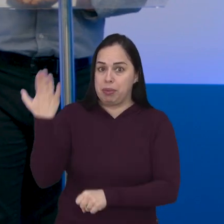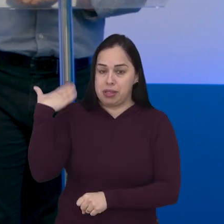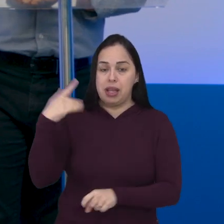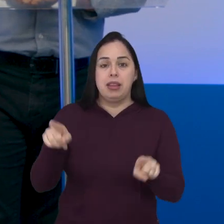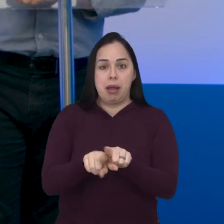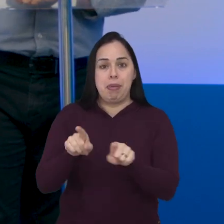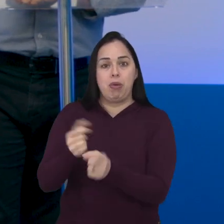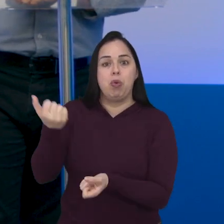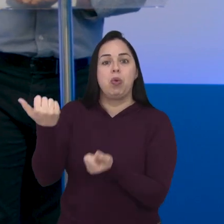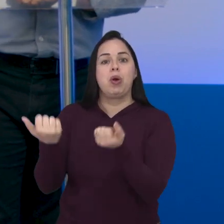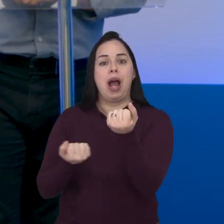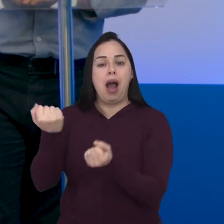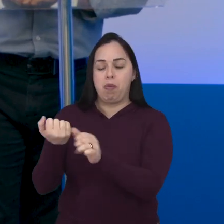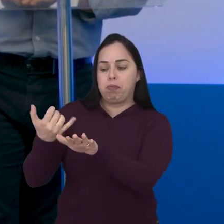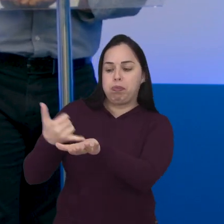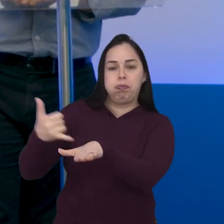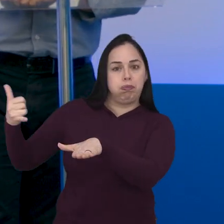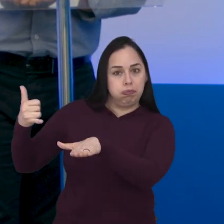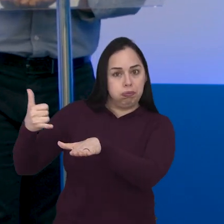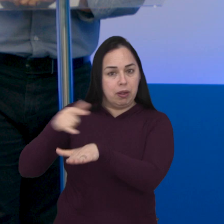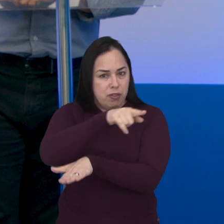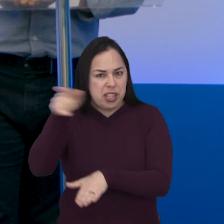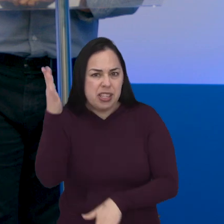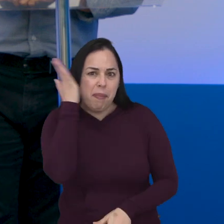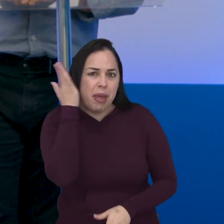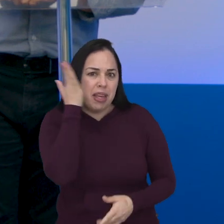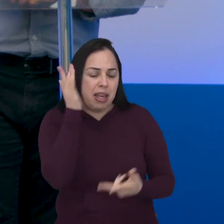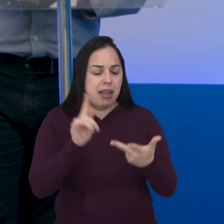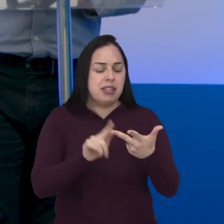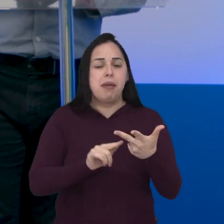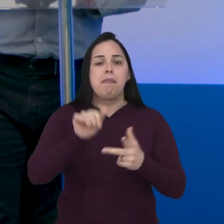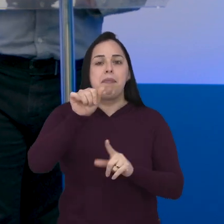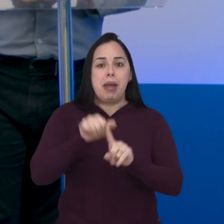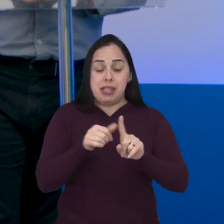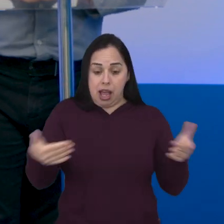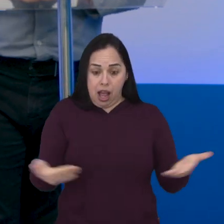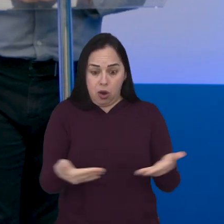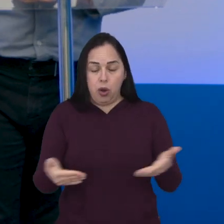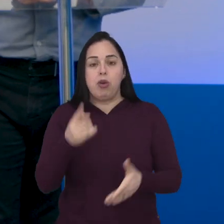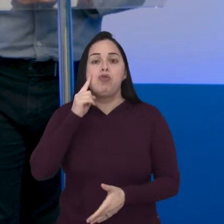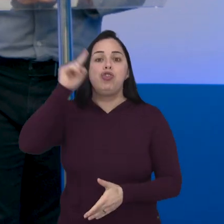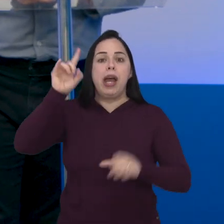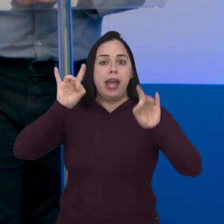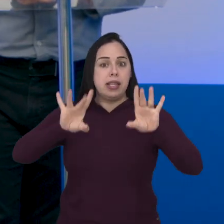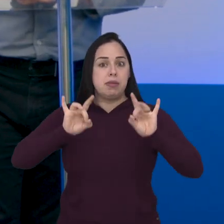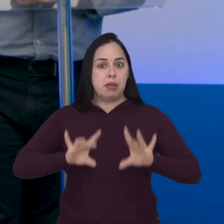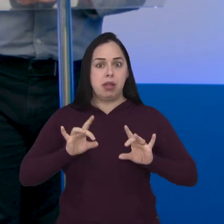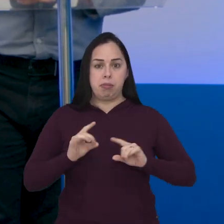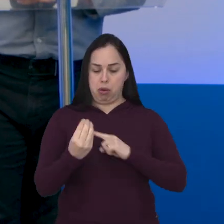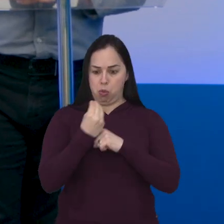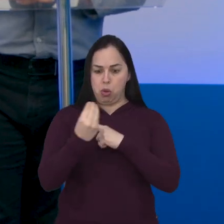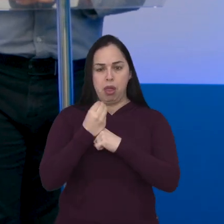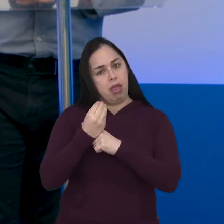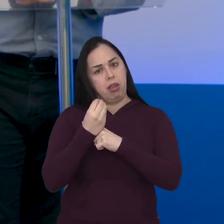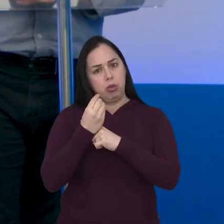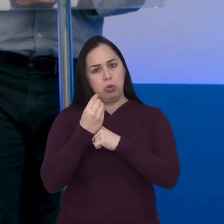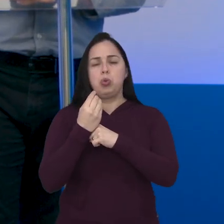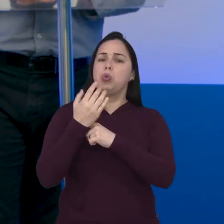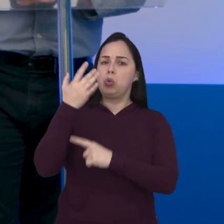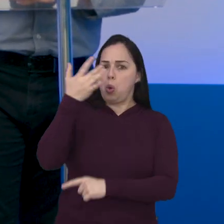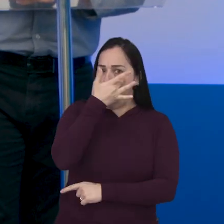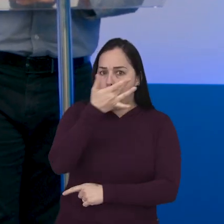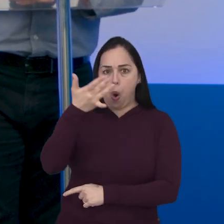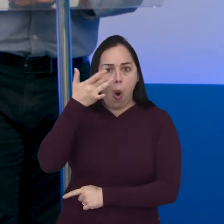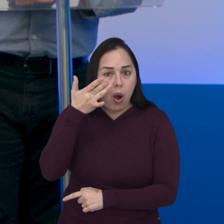também foi impulsionado pelos carros elétricos. E sabia que este mês uma data reforça a importância de cuidarmos da saúde dos